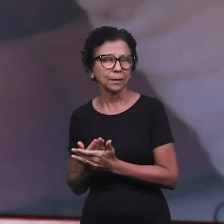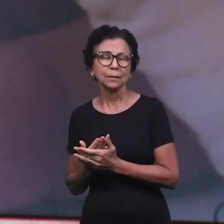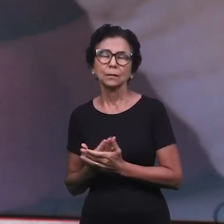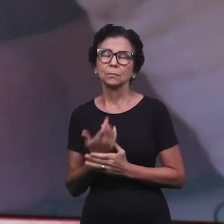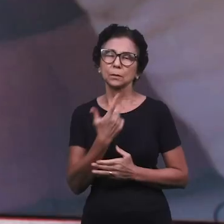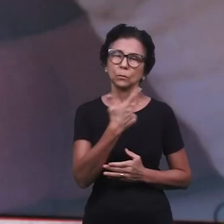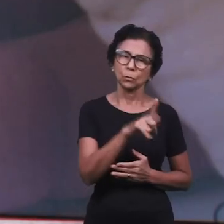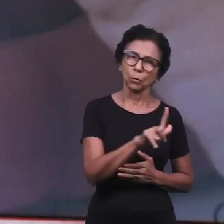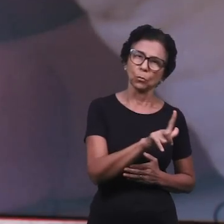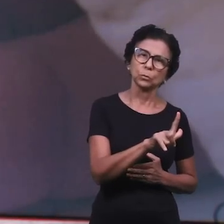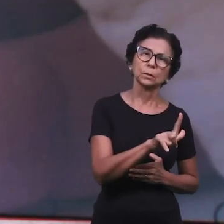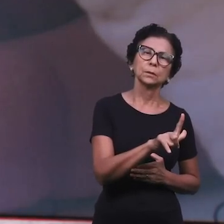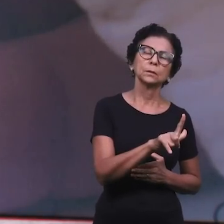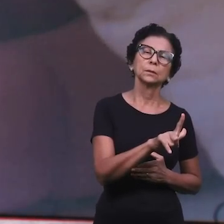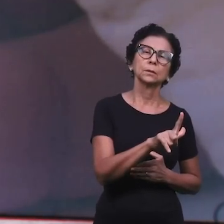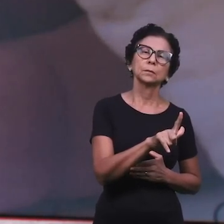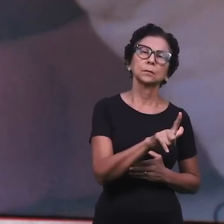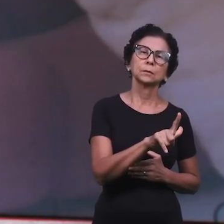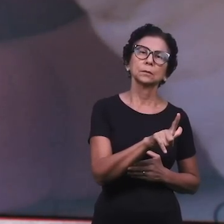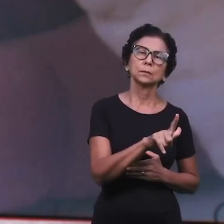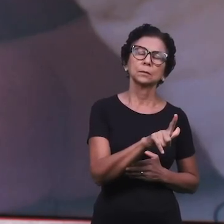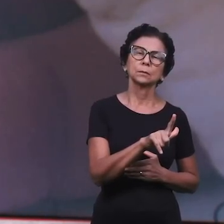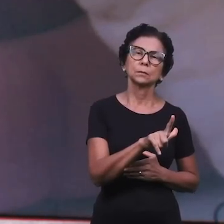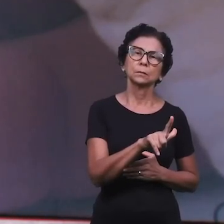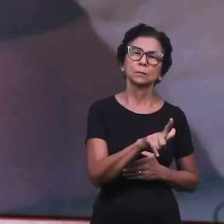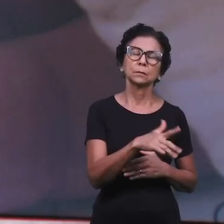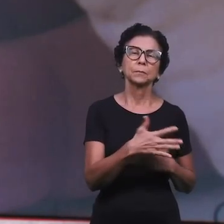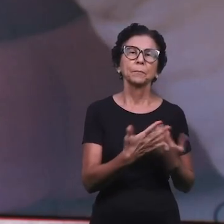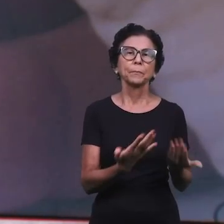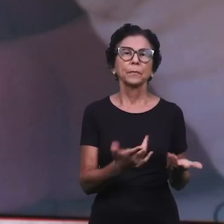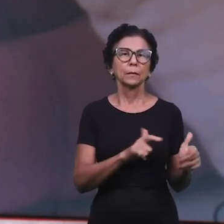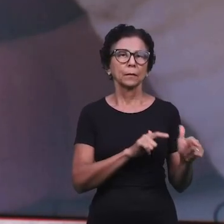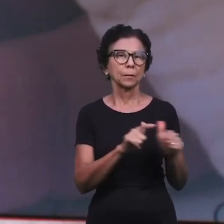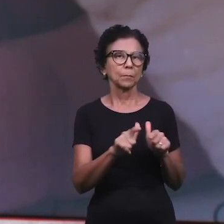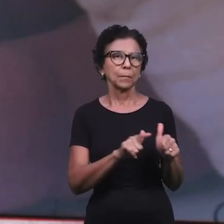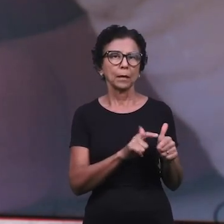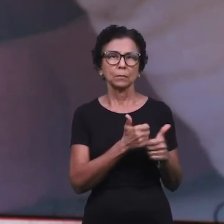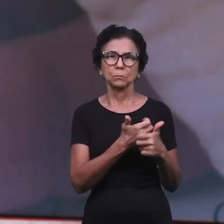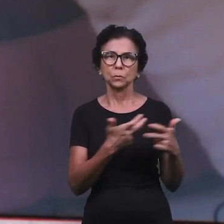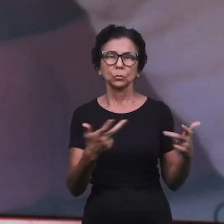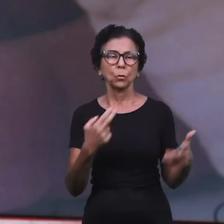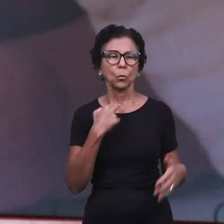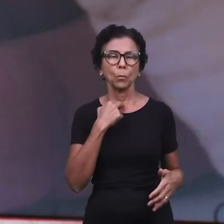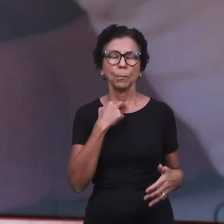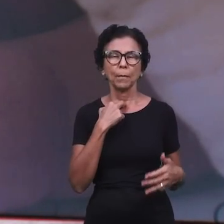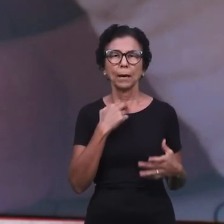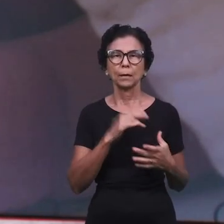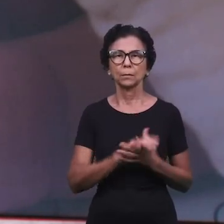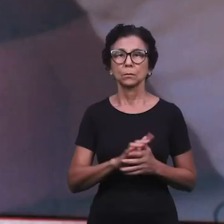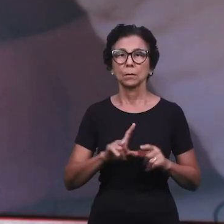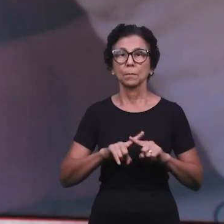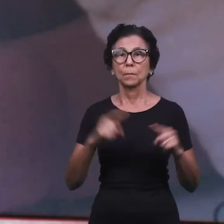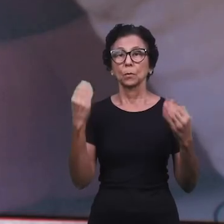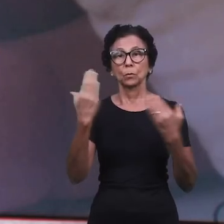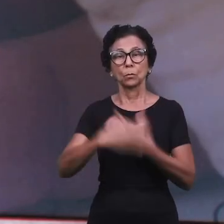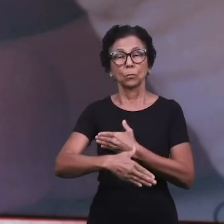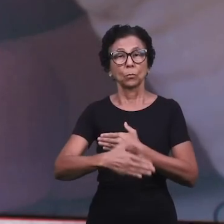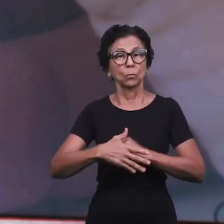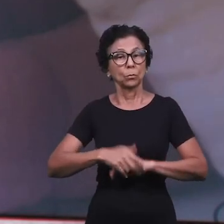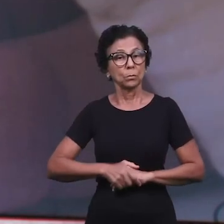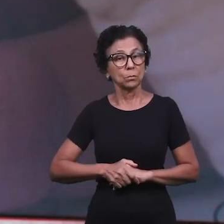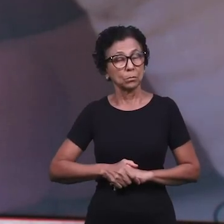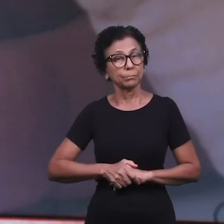que se adequar. Mas eu quero dizer o seguinte, tá? O estudo para concurso, ele precisa ser uma prioridade para